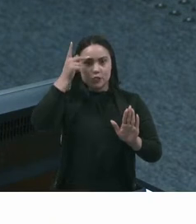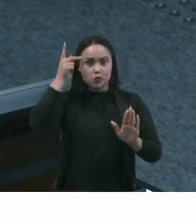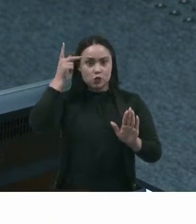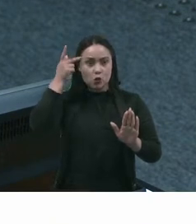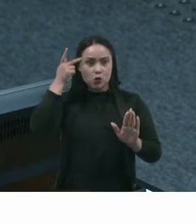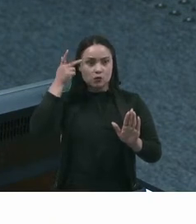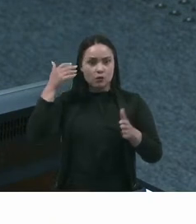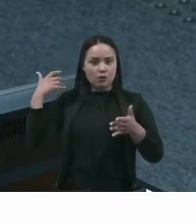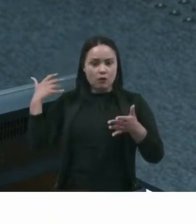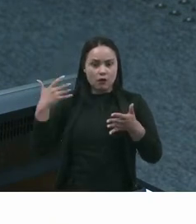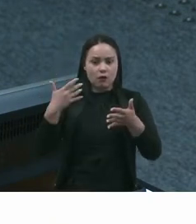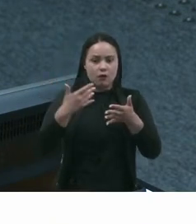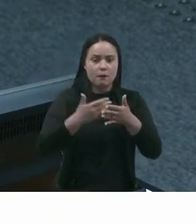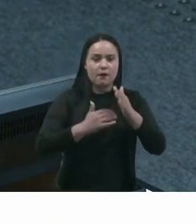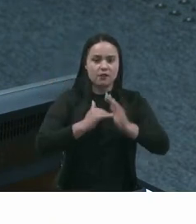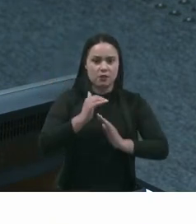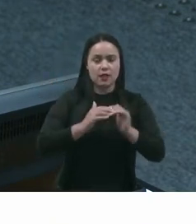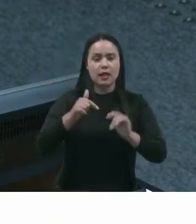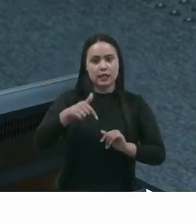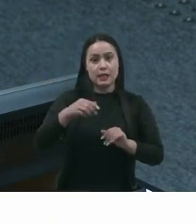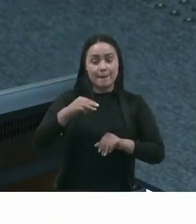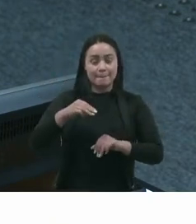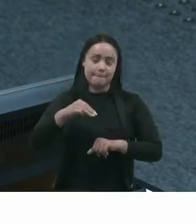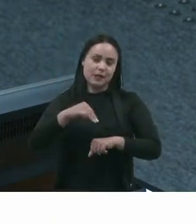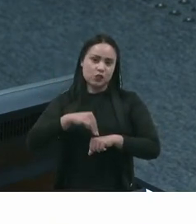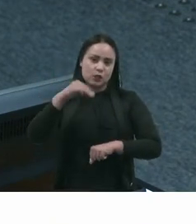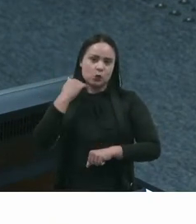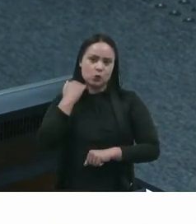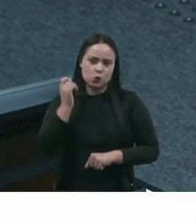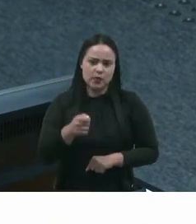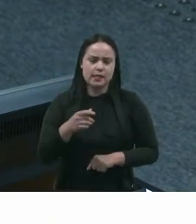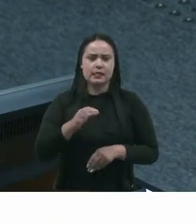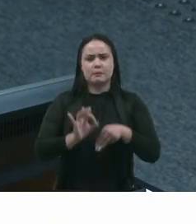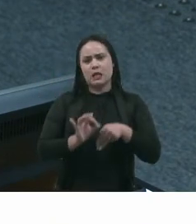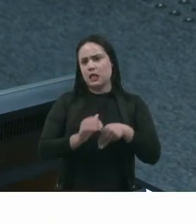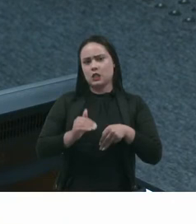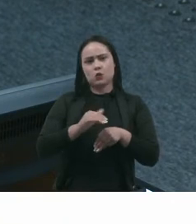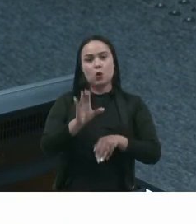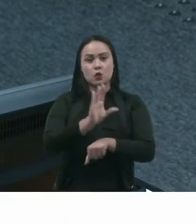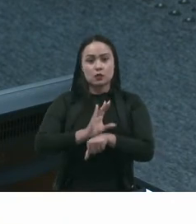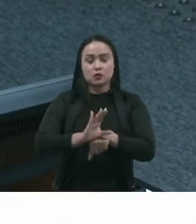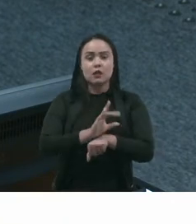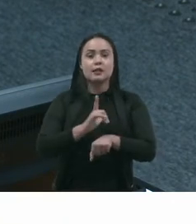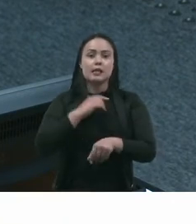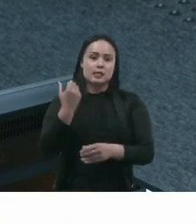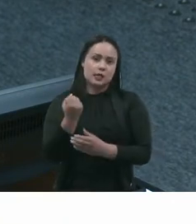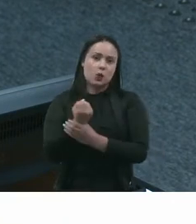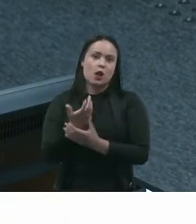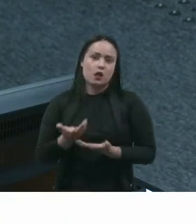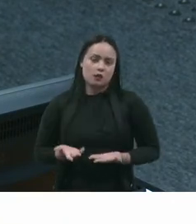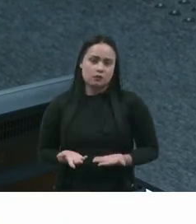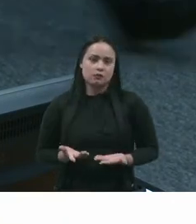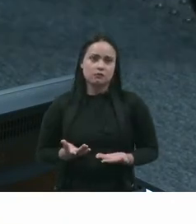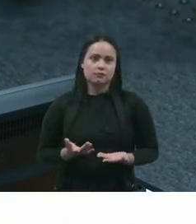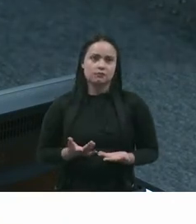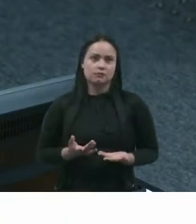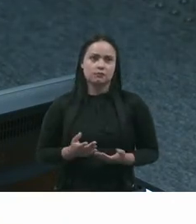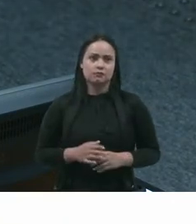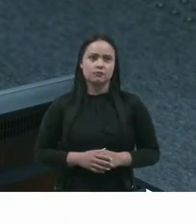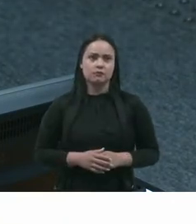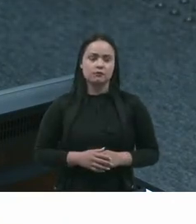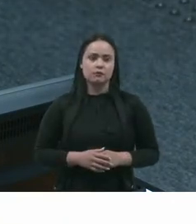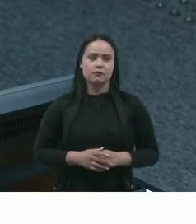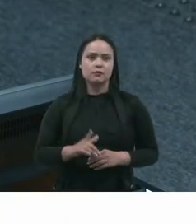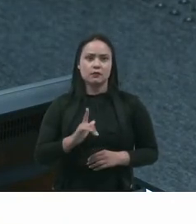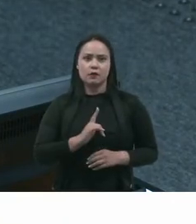de carreira, no caso aqui do CNJ, integrantes da magistratura, né, a sua constitucionalidade estaria assegurada, né, sendo, ainda